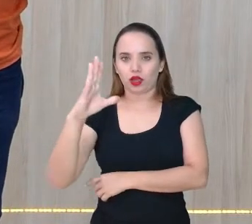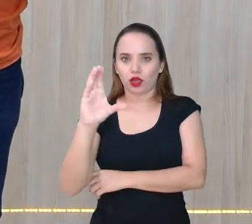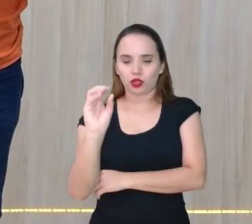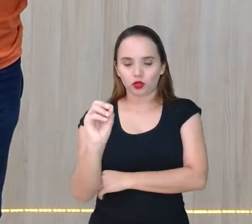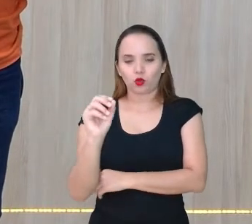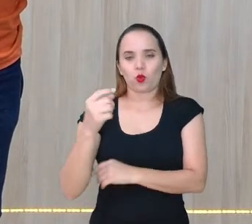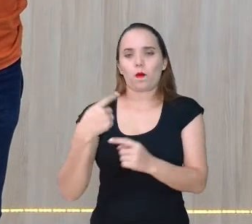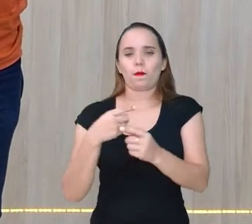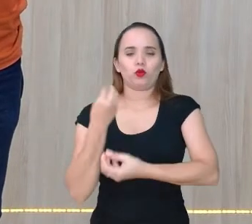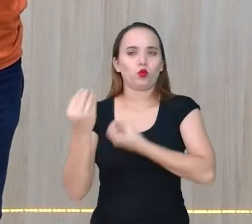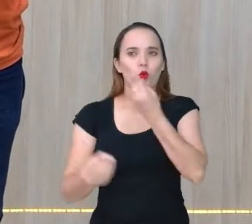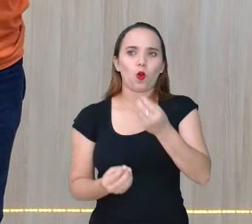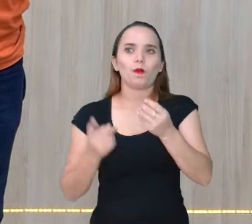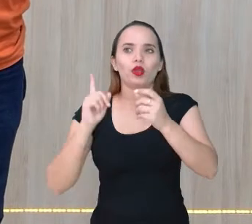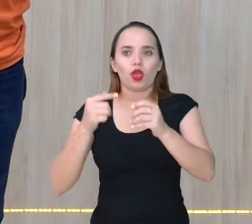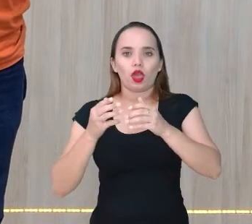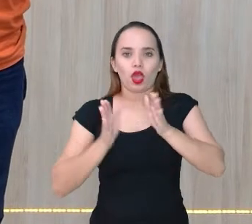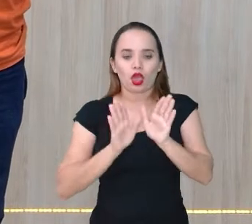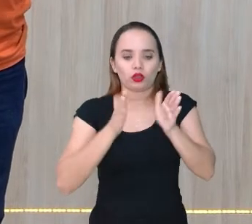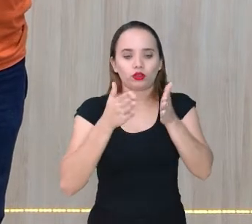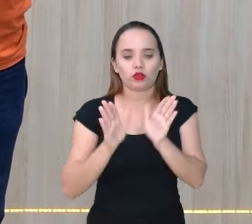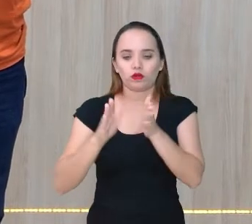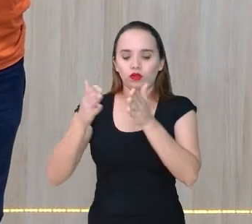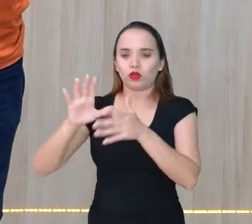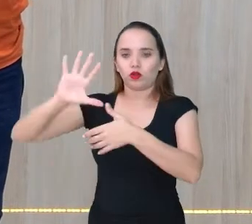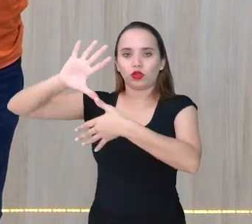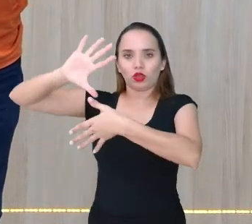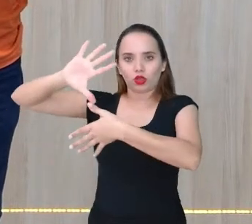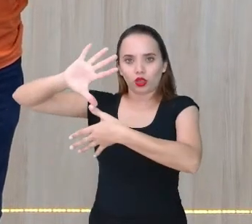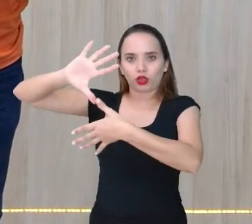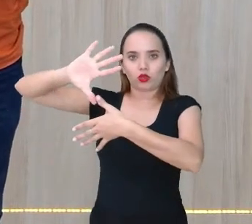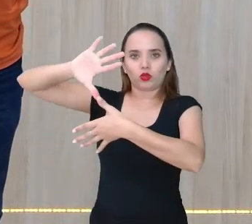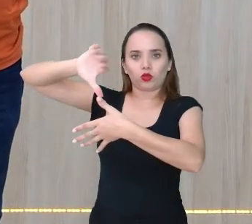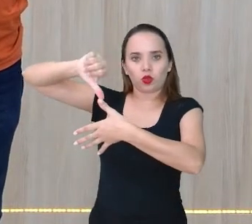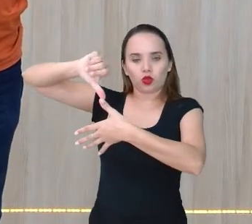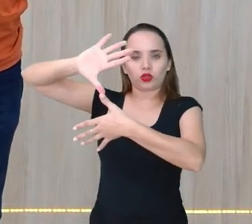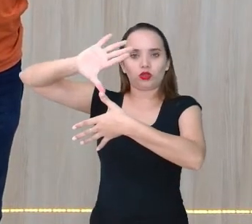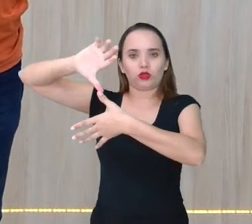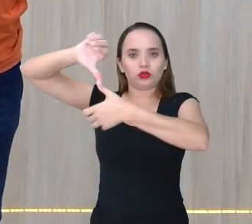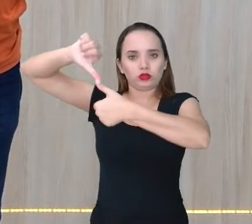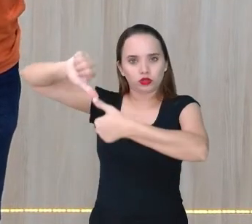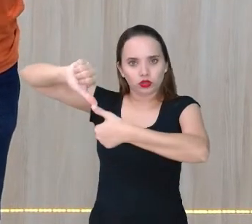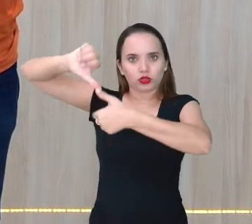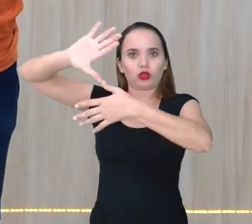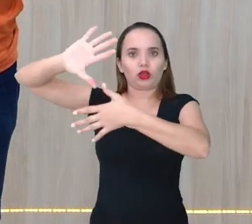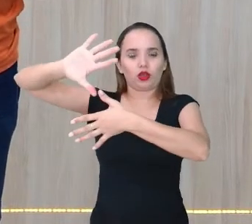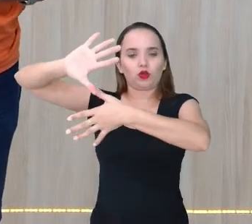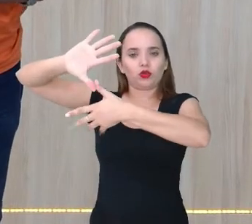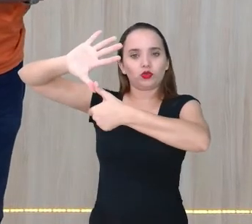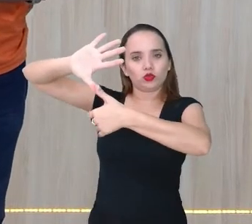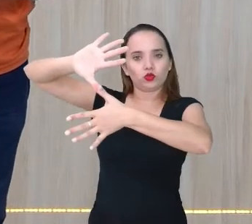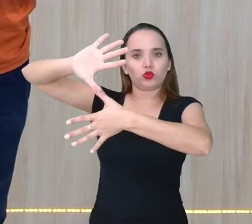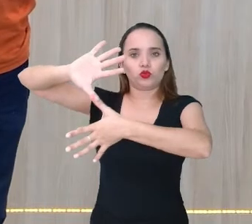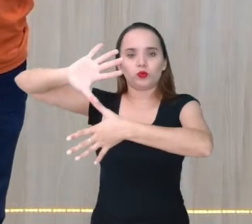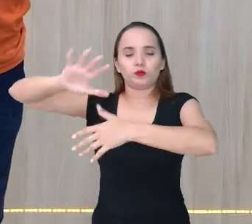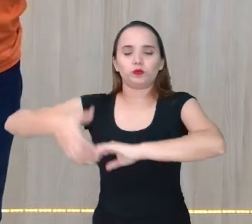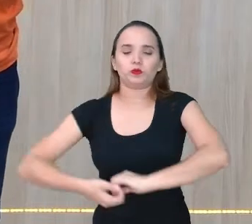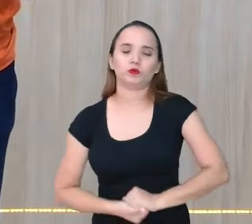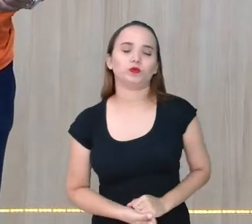vocês. Não é a questão de América do Norte, América Central, América do Sul, depois a questão histórico-cultural e